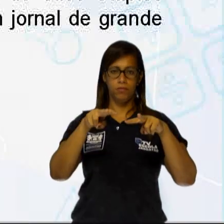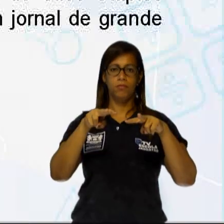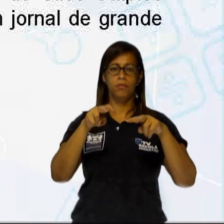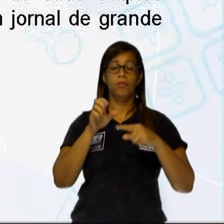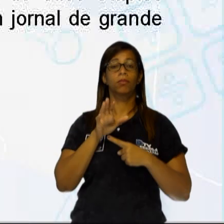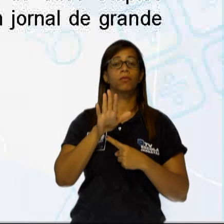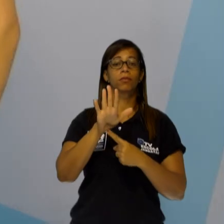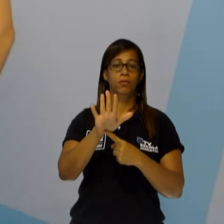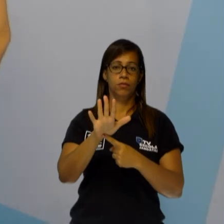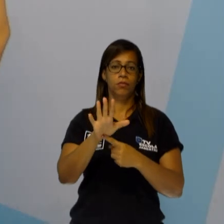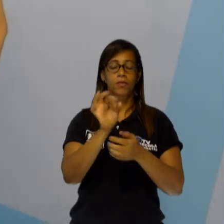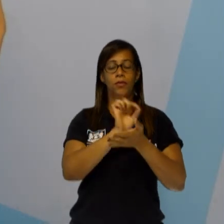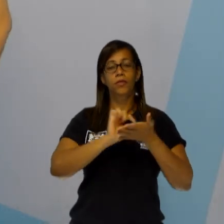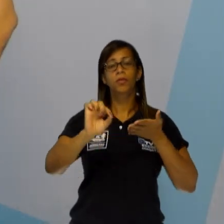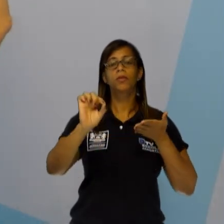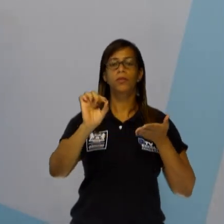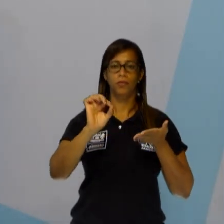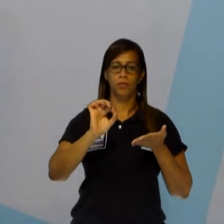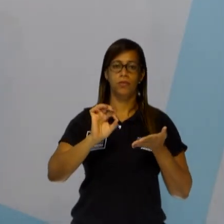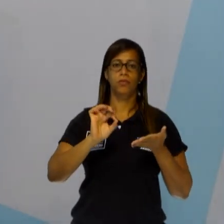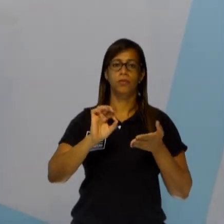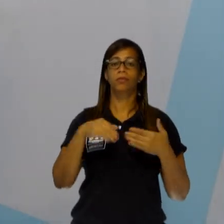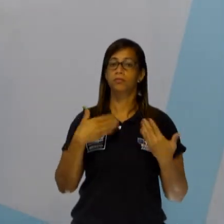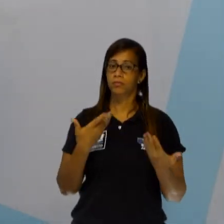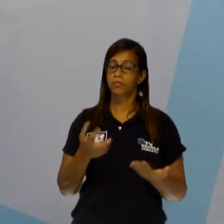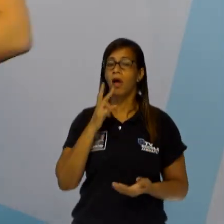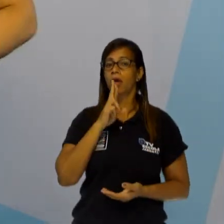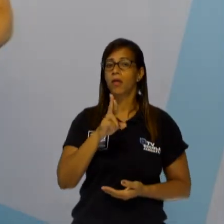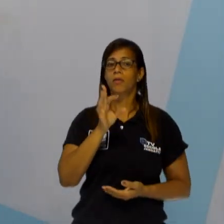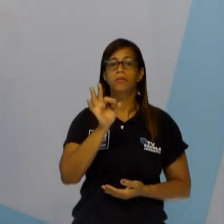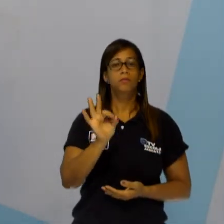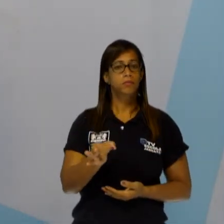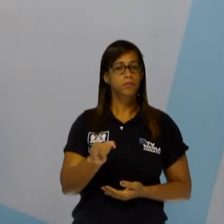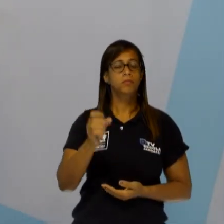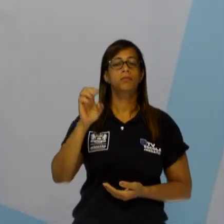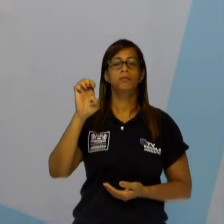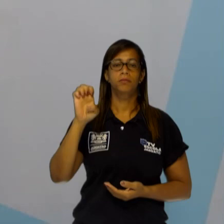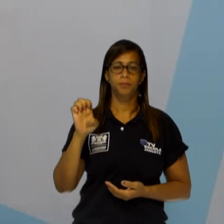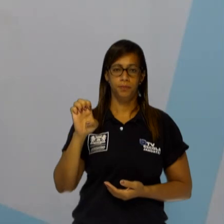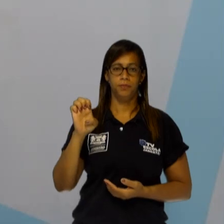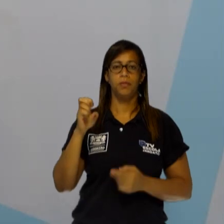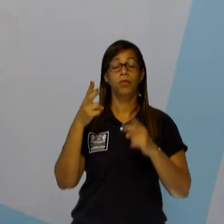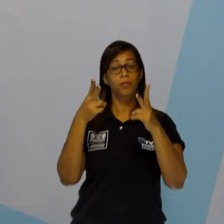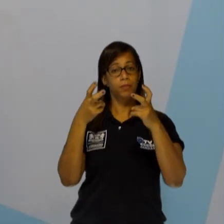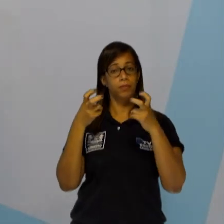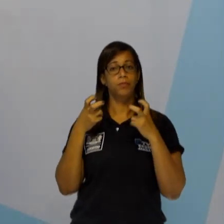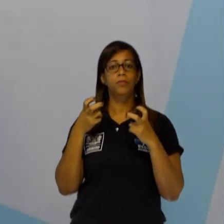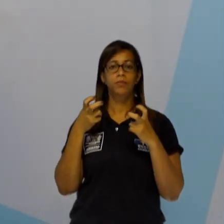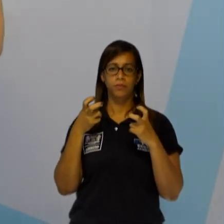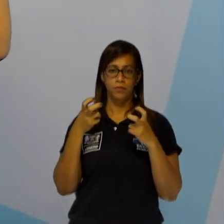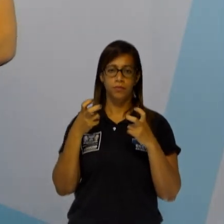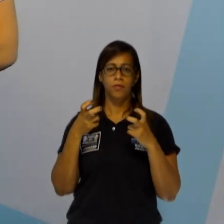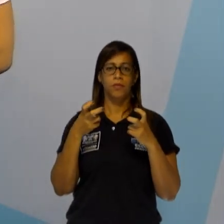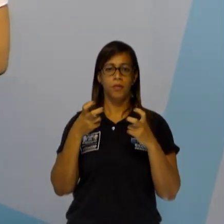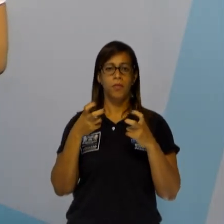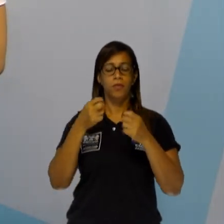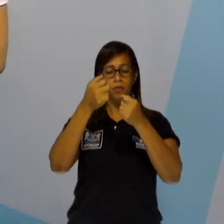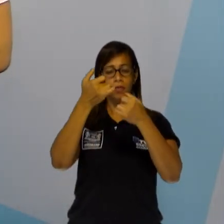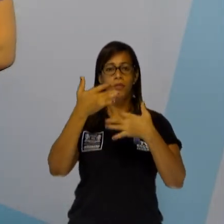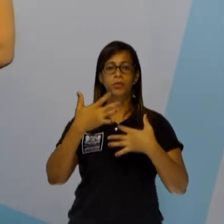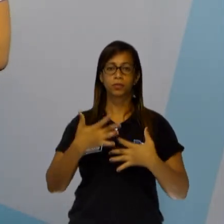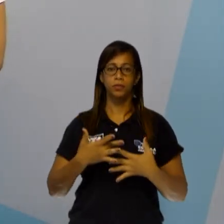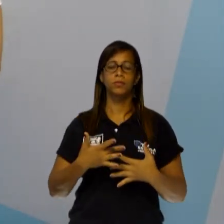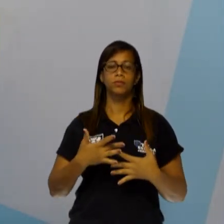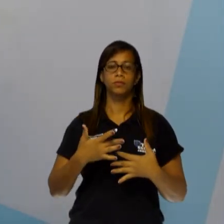leitura da obra. Com certeza, o nosso item E é a resposta, gente. Porque a gente percebe direitinho exatamente o que foi descrito